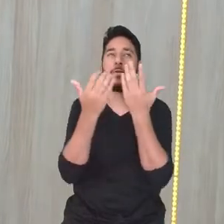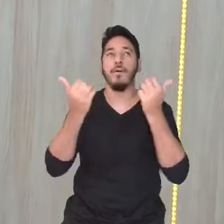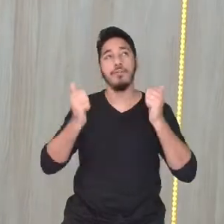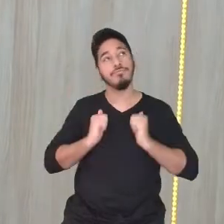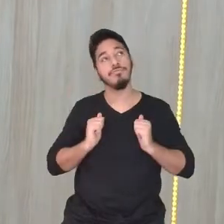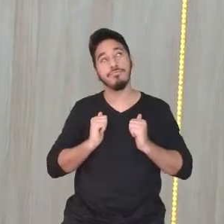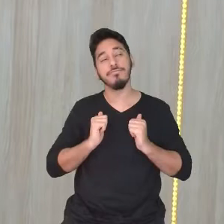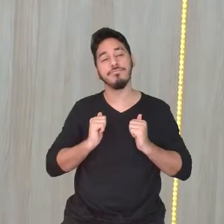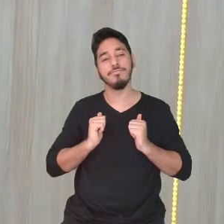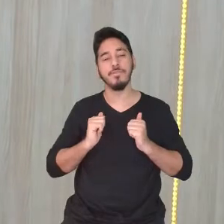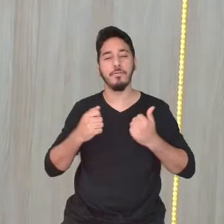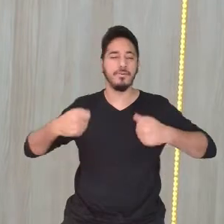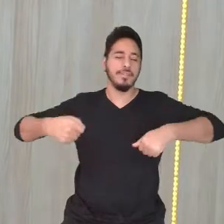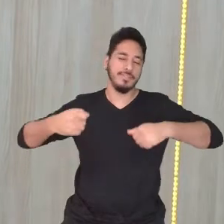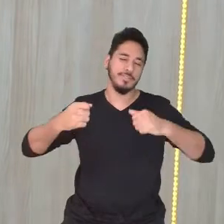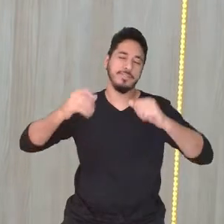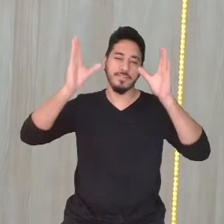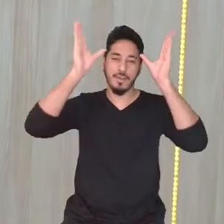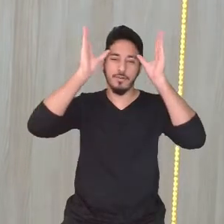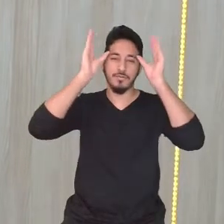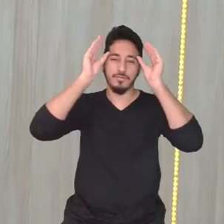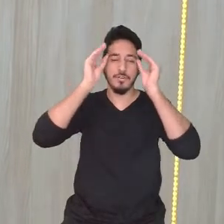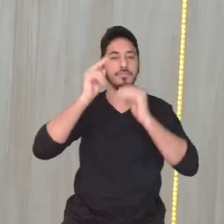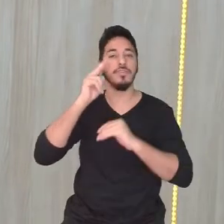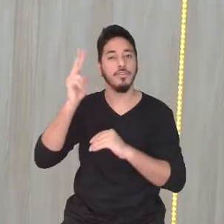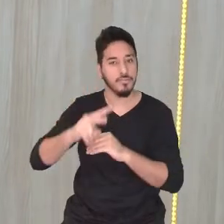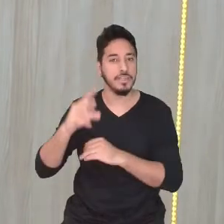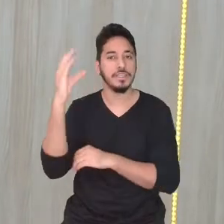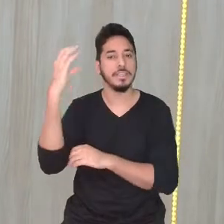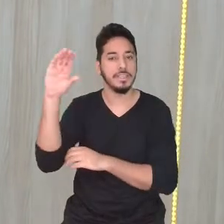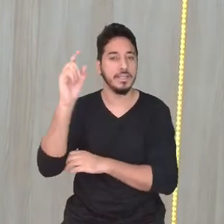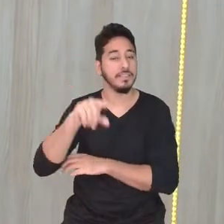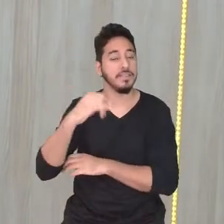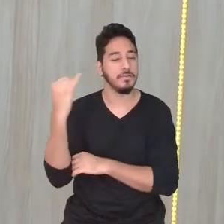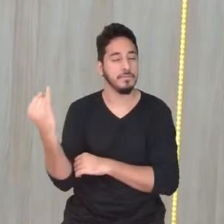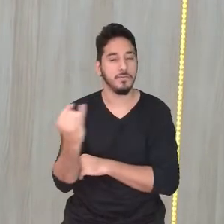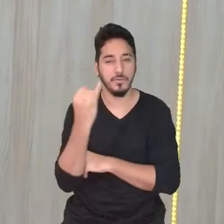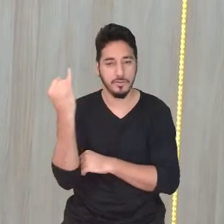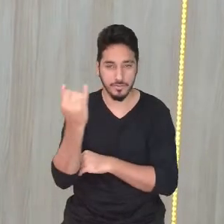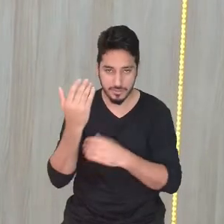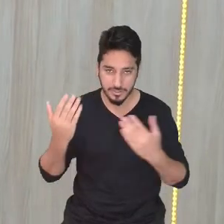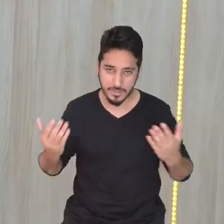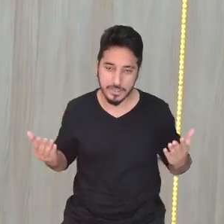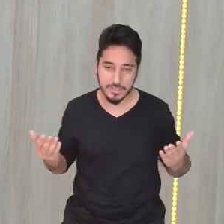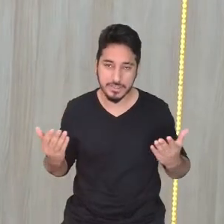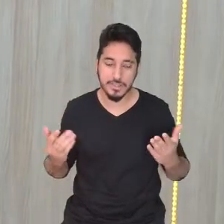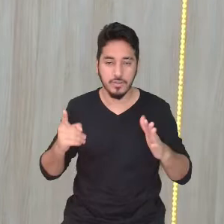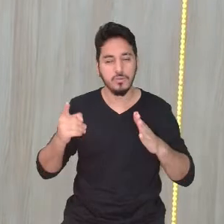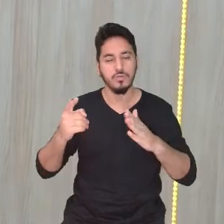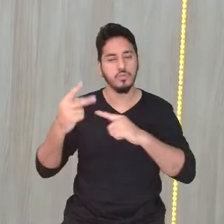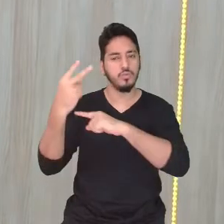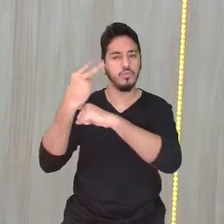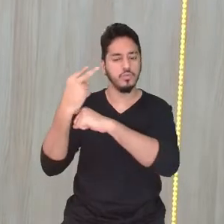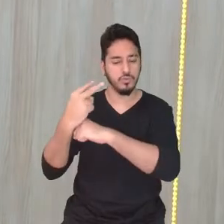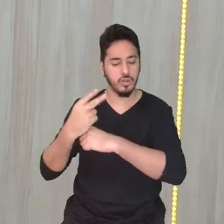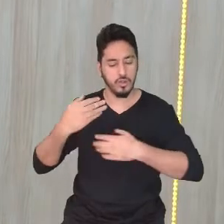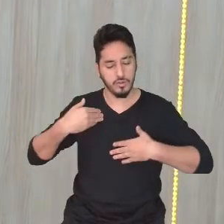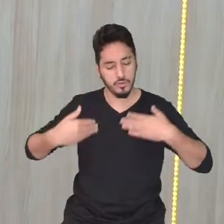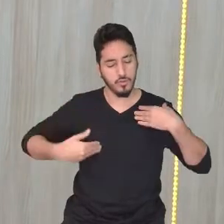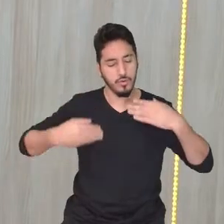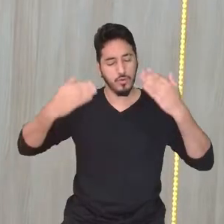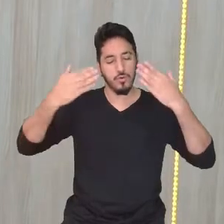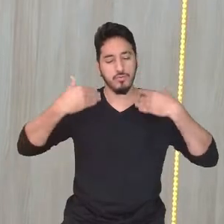gente precisa de descansar. A gente vê muito isso aqui em ciências, a importância dos cuidados com o nosso